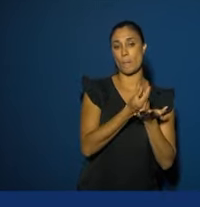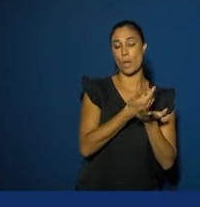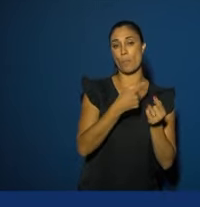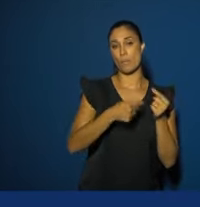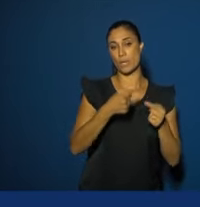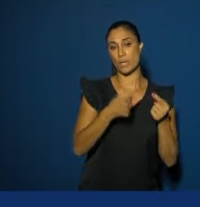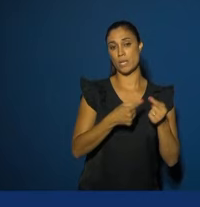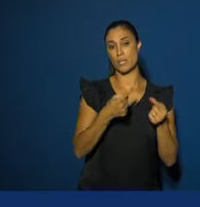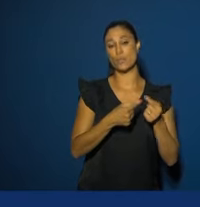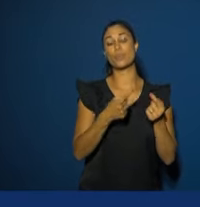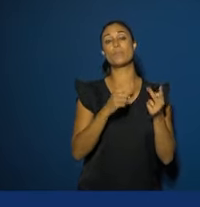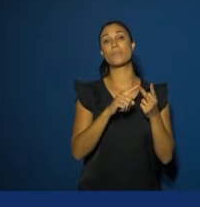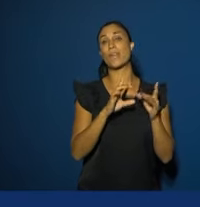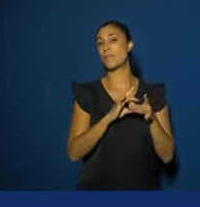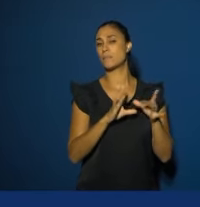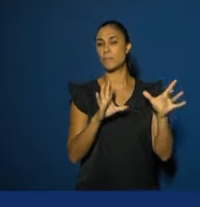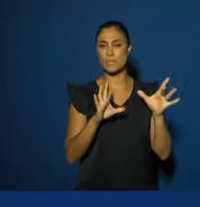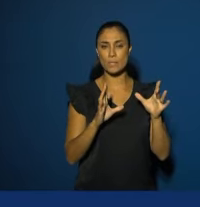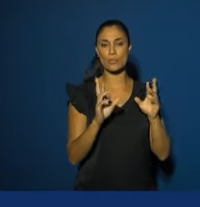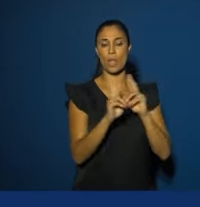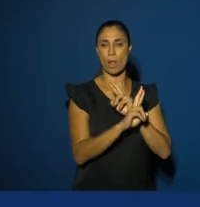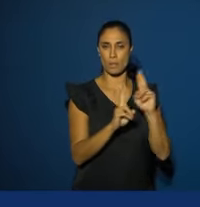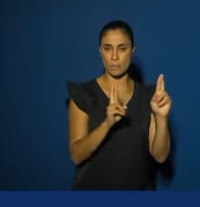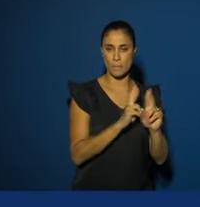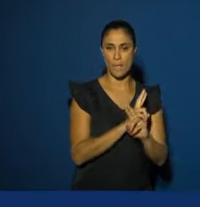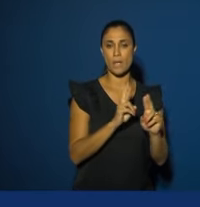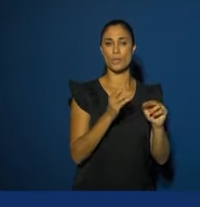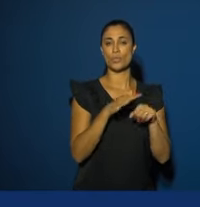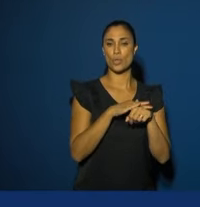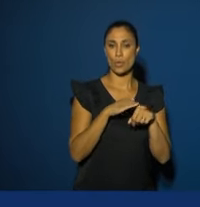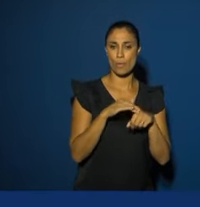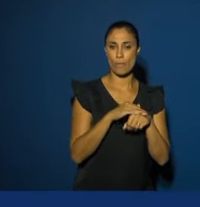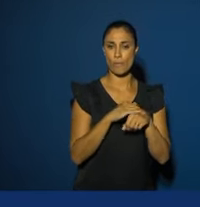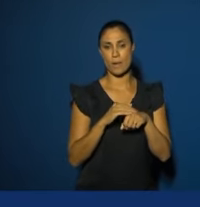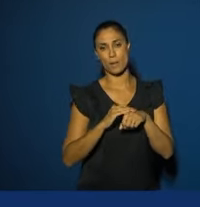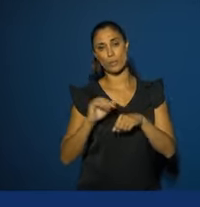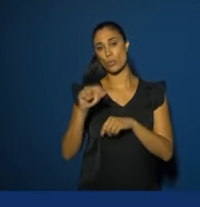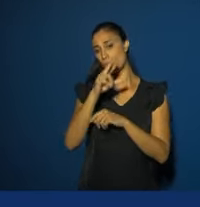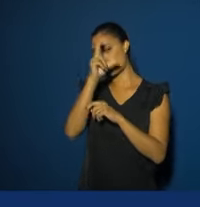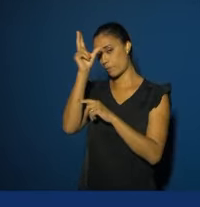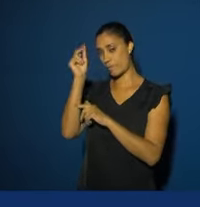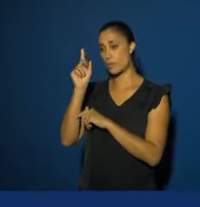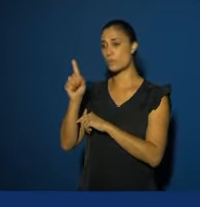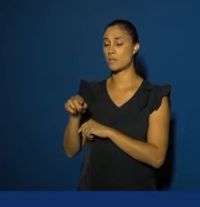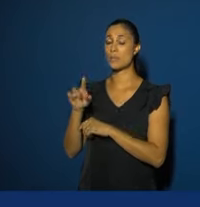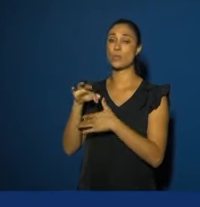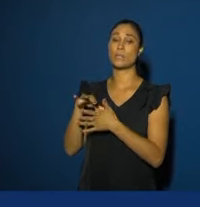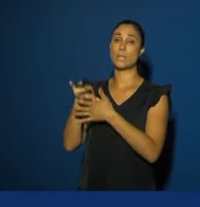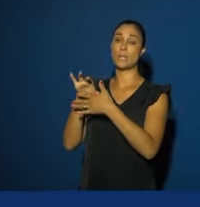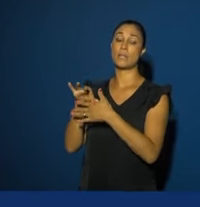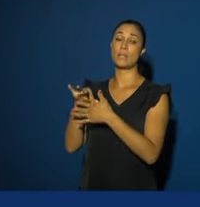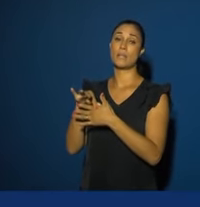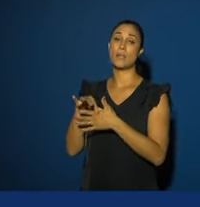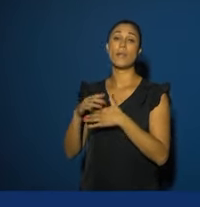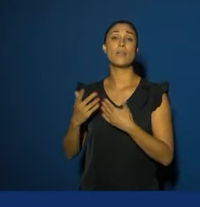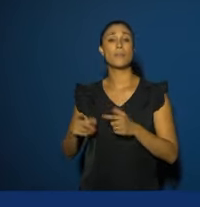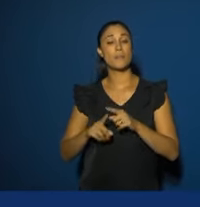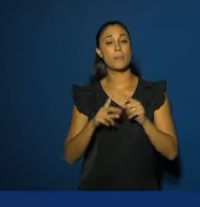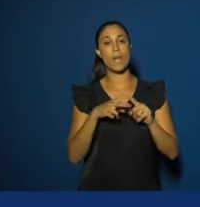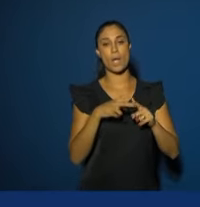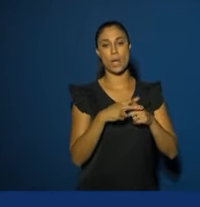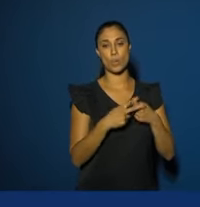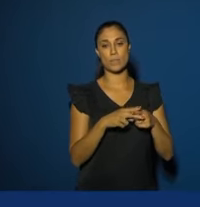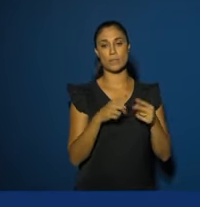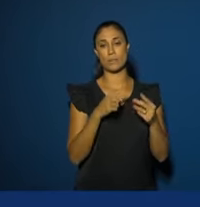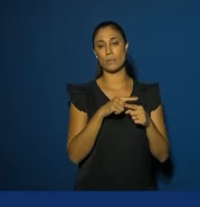político do sponsor a disposição de relacionamento de conversa com os prefeitos que são os titulares em muitas situações e a regulação